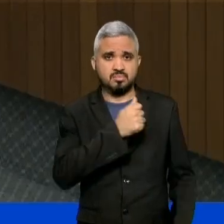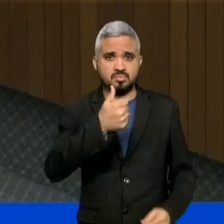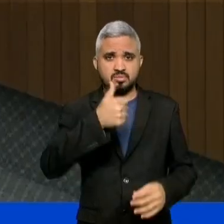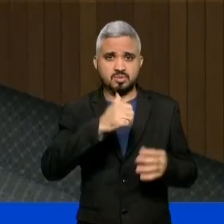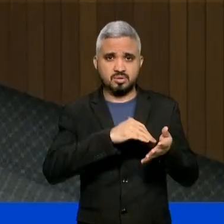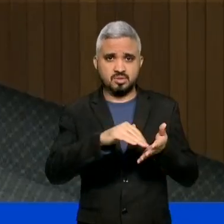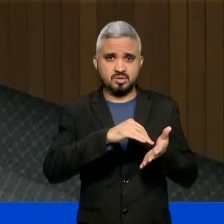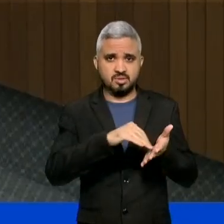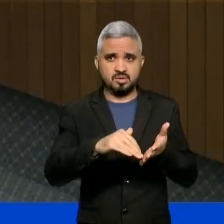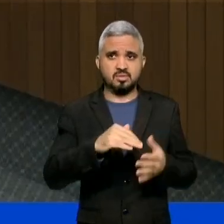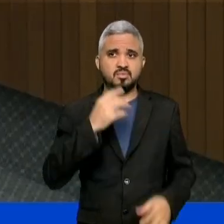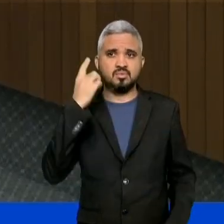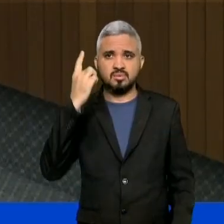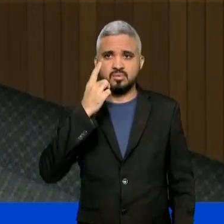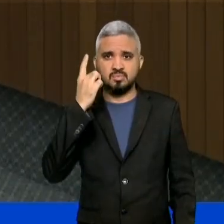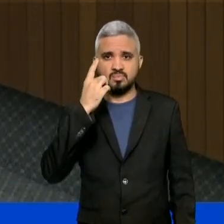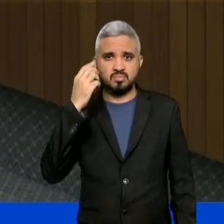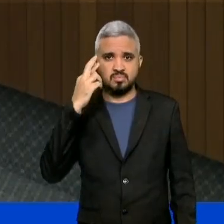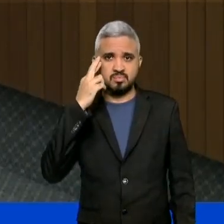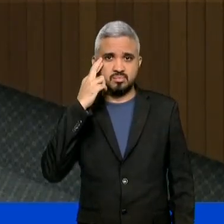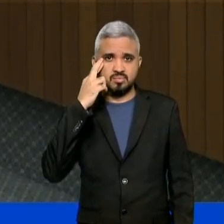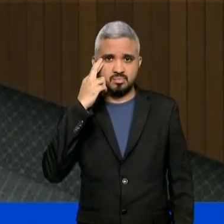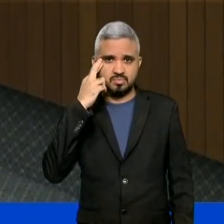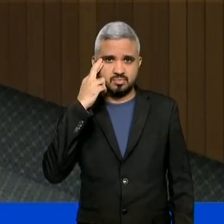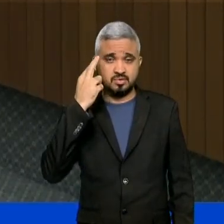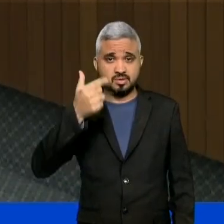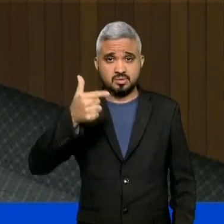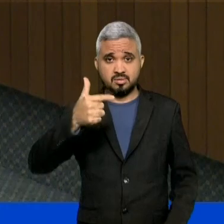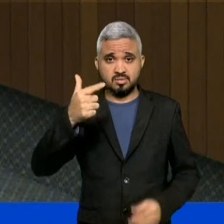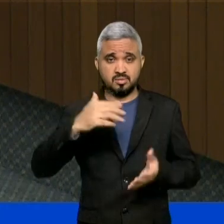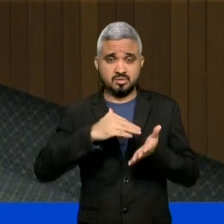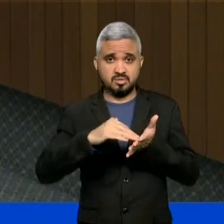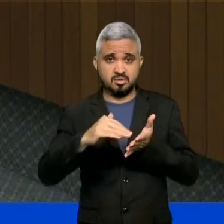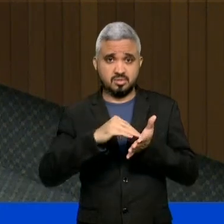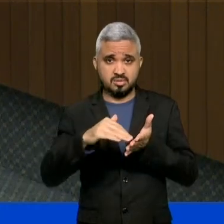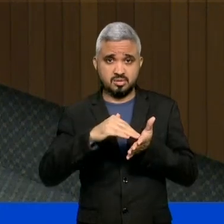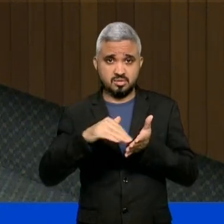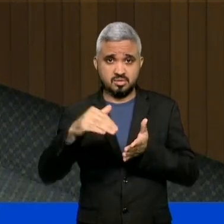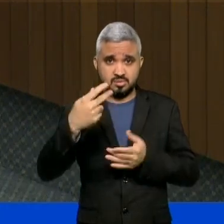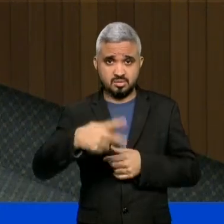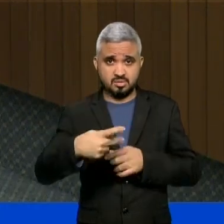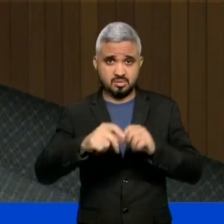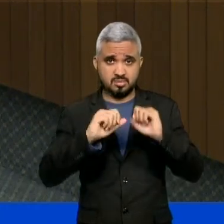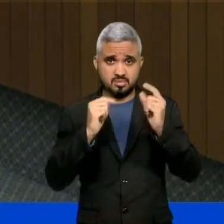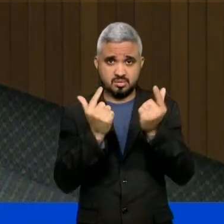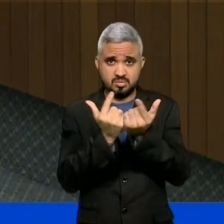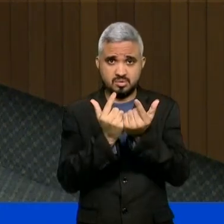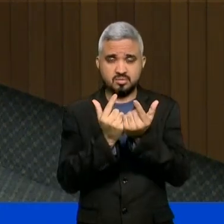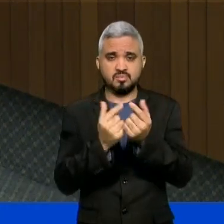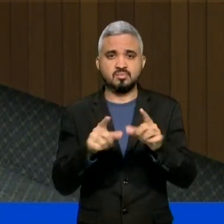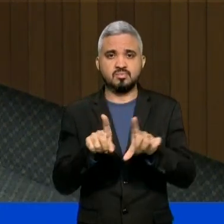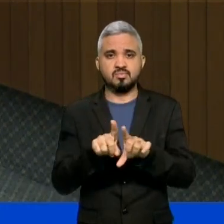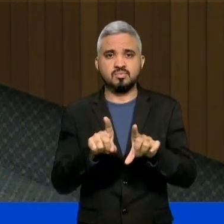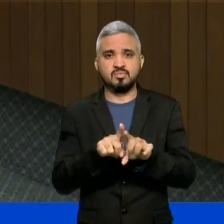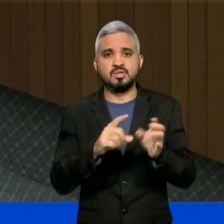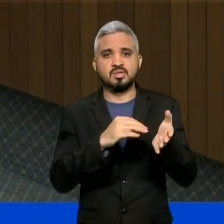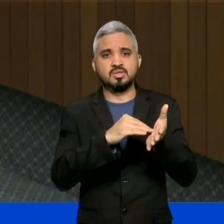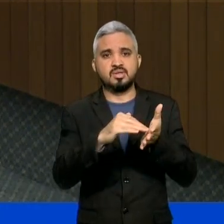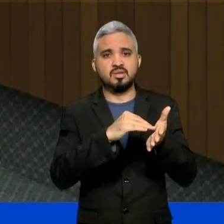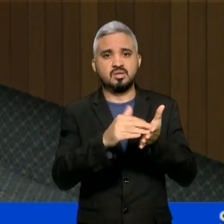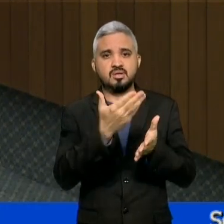Roberto, segundo secretário desta casa, nosso homenageado de hoje, secretário Aparício